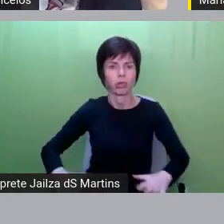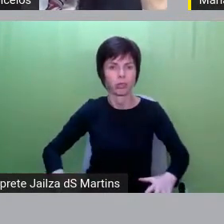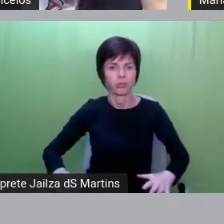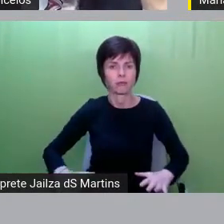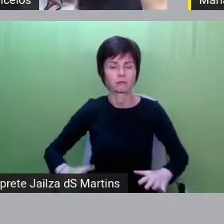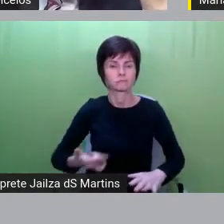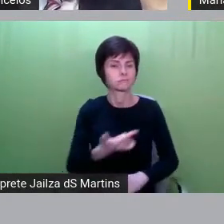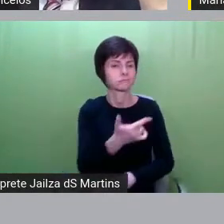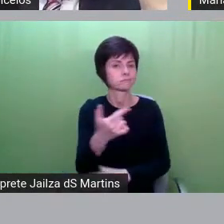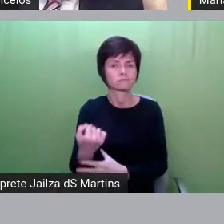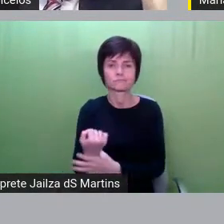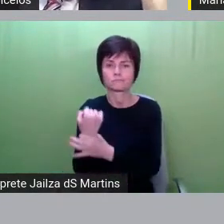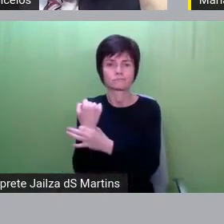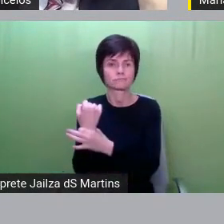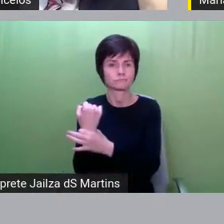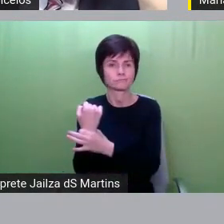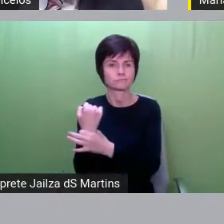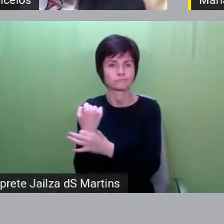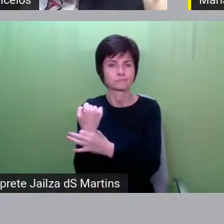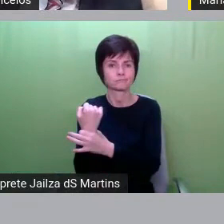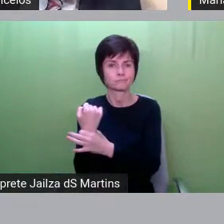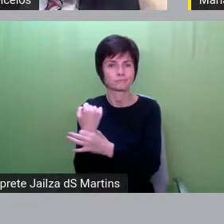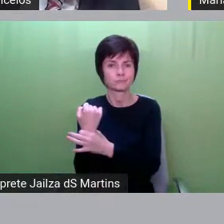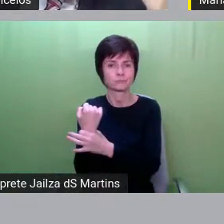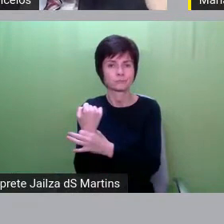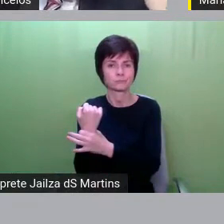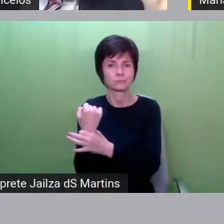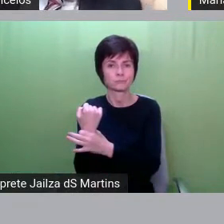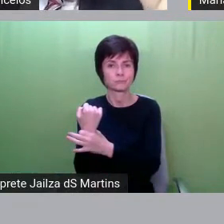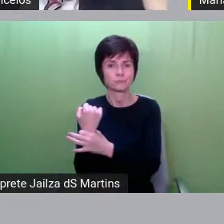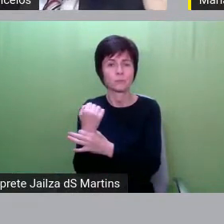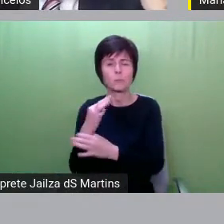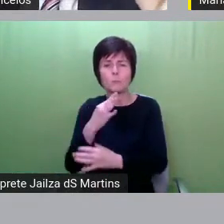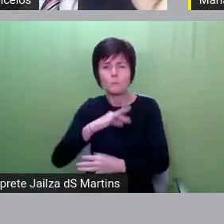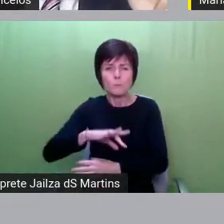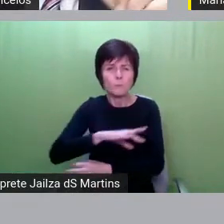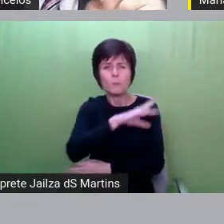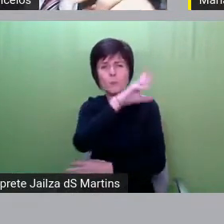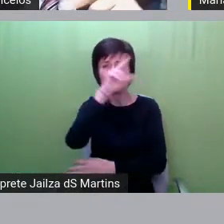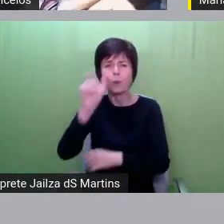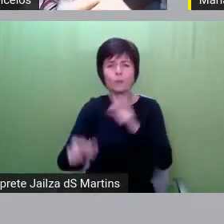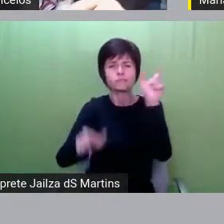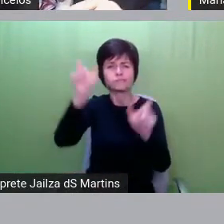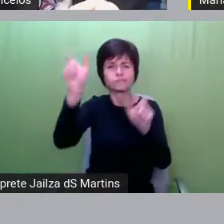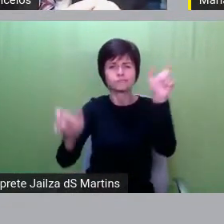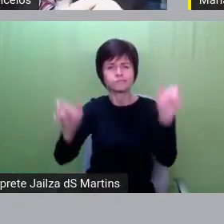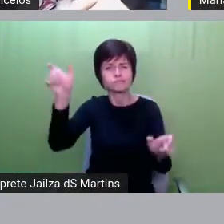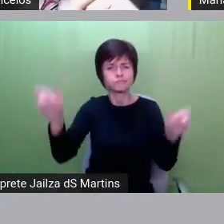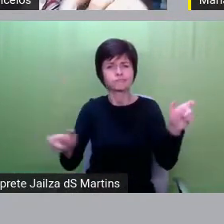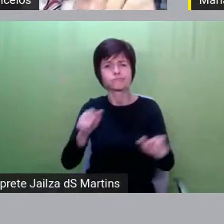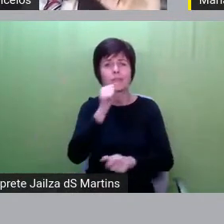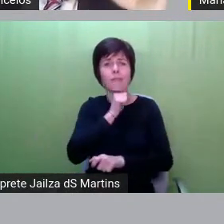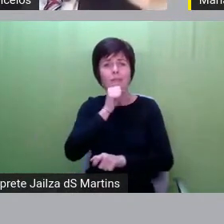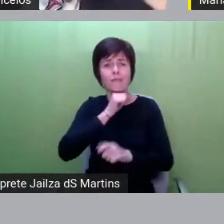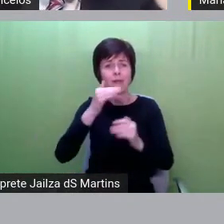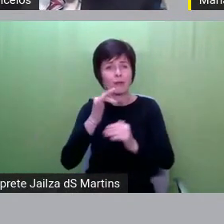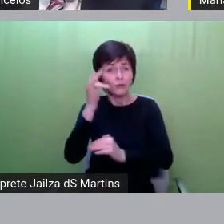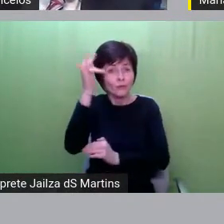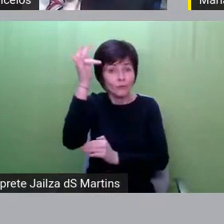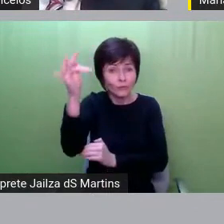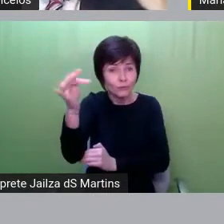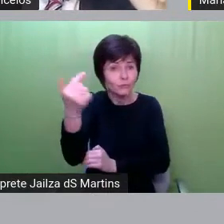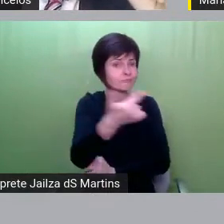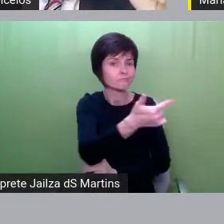previdenciário a próxima geração de milhões de cidadãos idosos do nosso país daqui a pouco. Nós